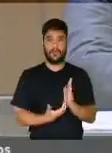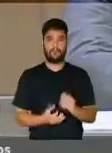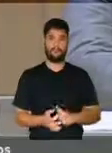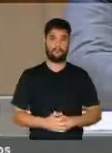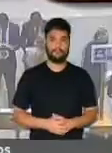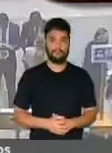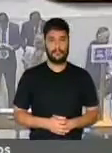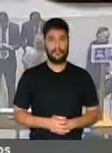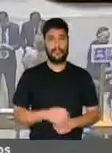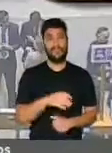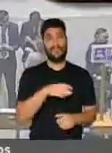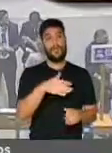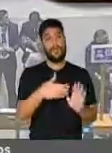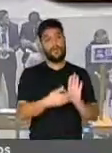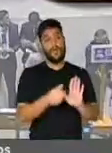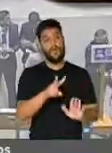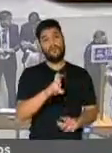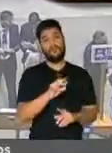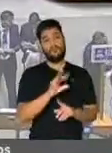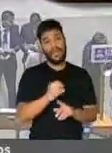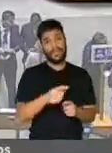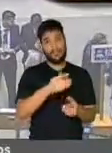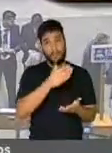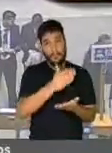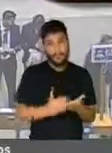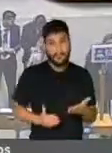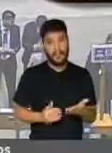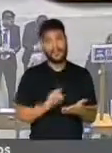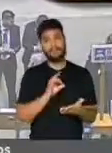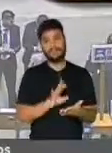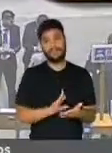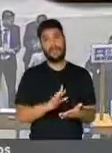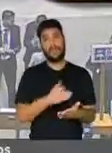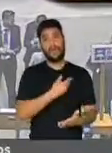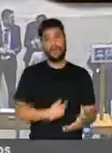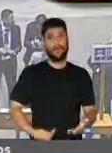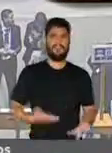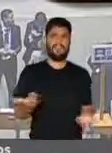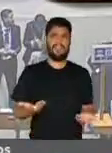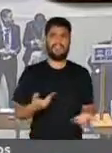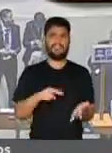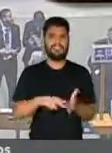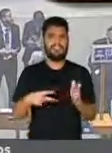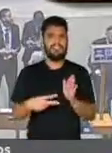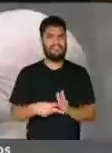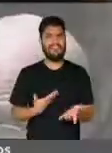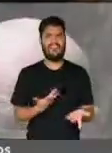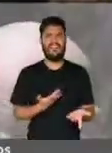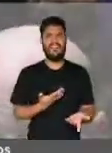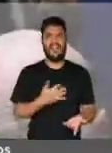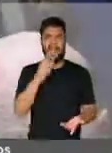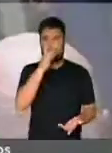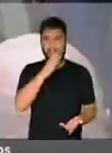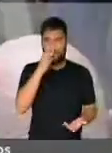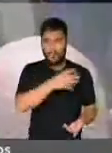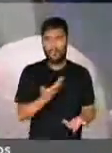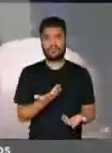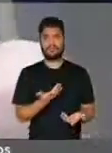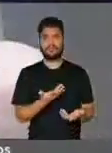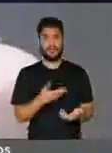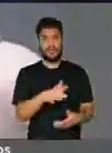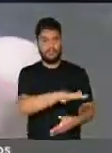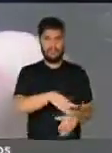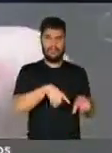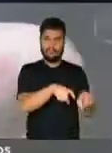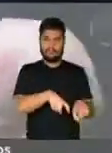Presidente, o veto parcial ao projeto de lei aposto pelo governo é um tapa na cara dos agricultores, sobretudo